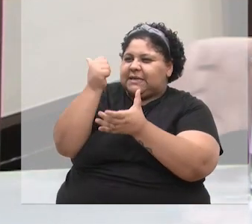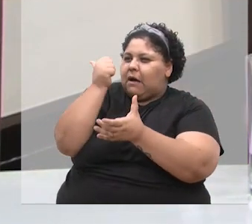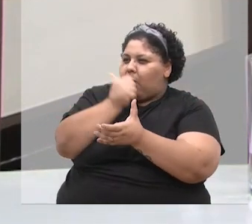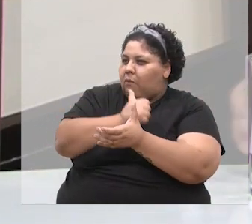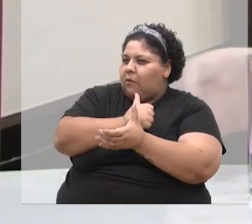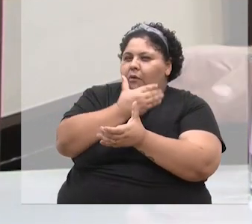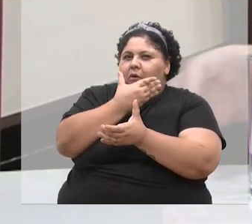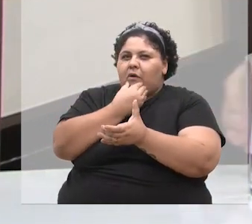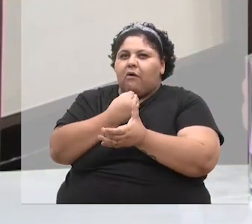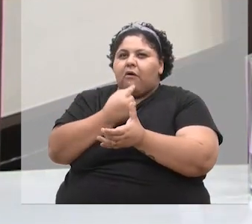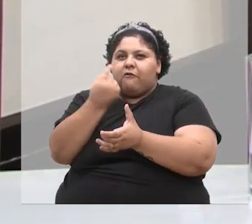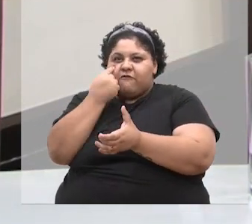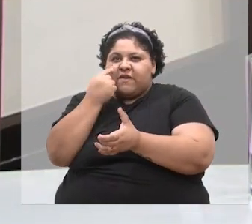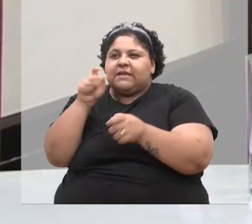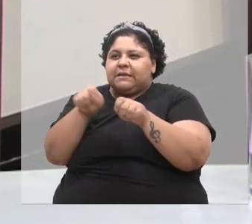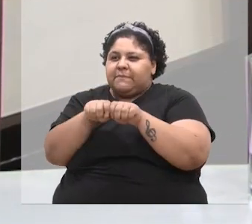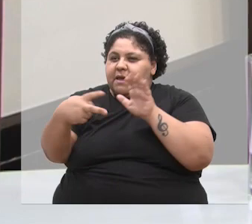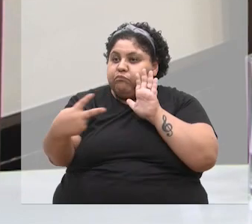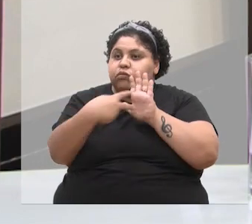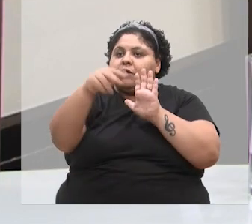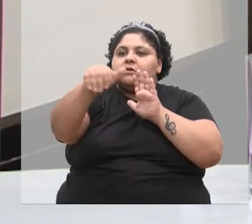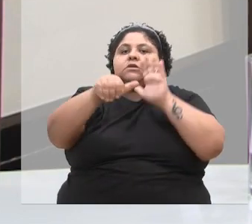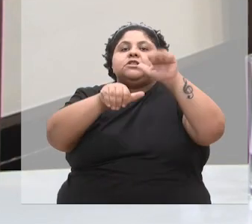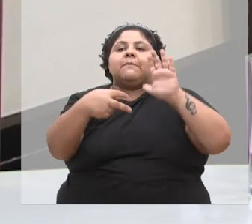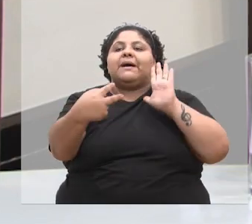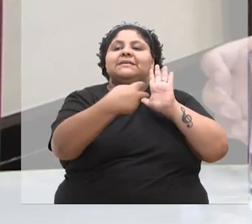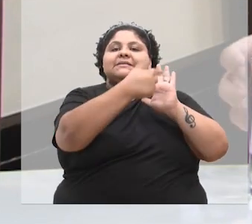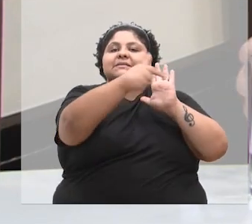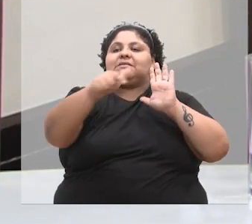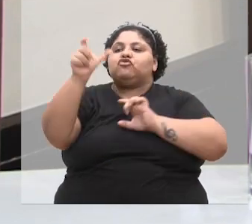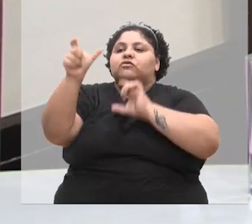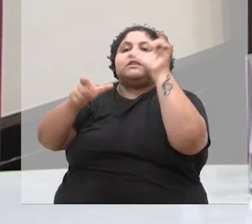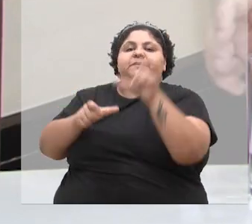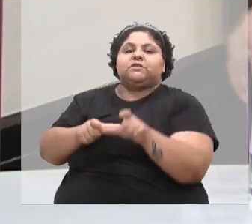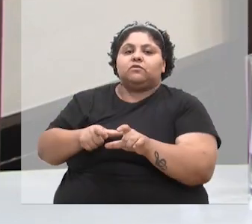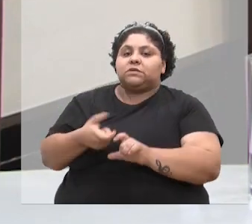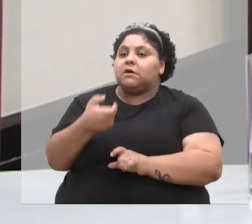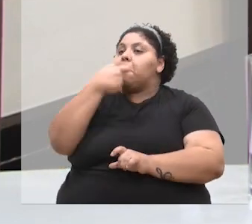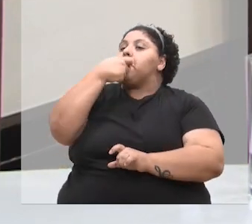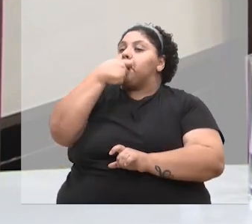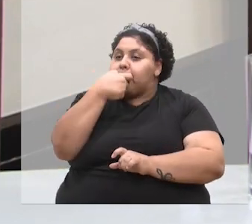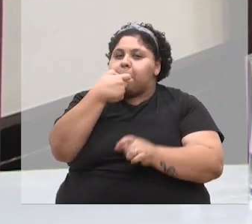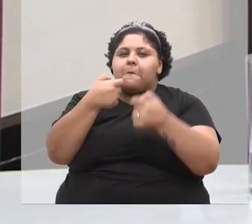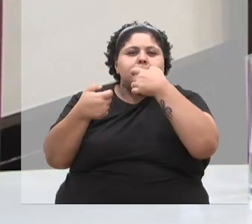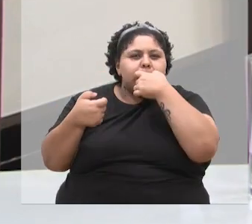um casal de vizinhos ou coisa do tipo, também fizesse o alerta para que, enfim,